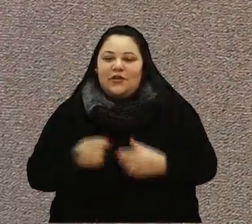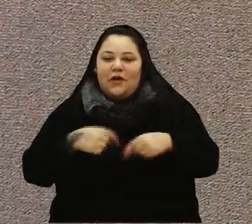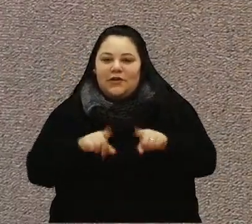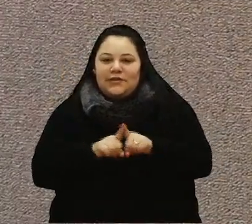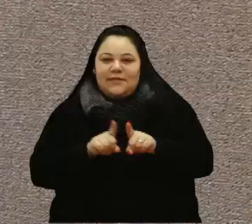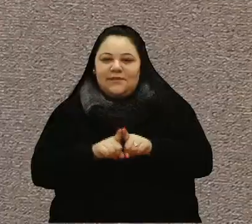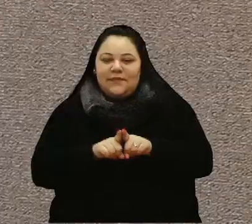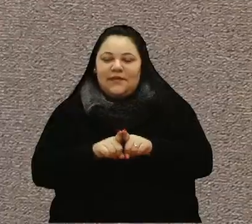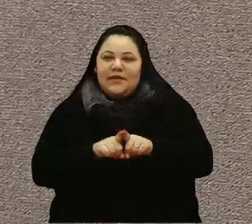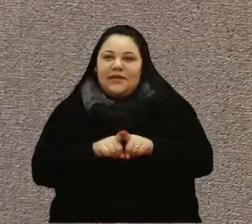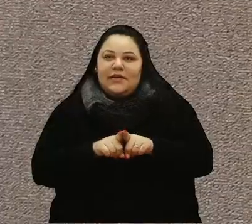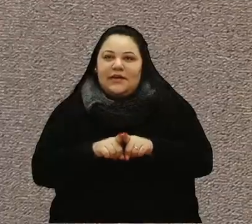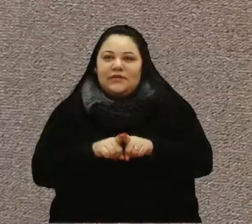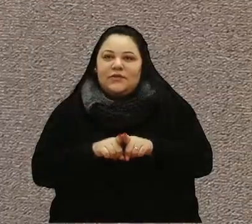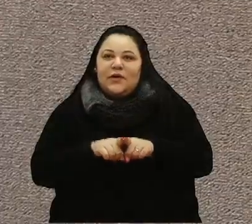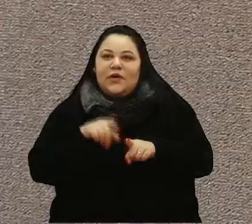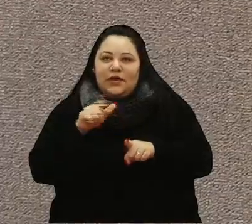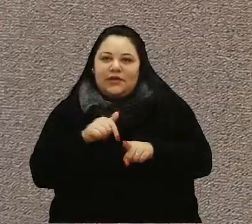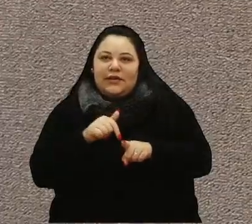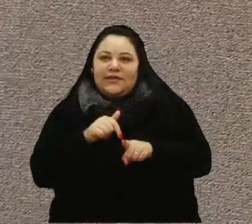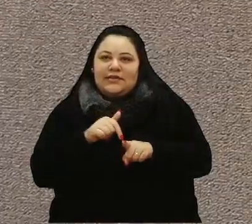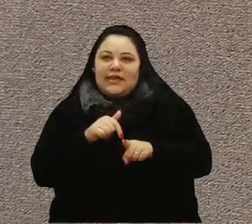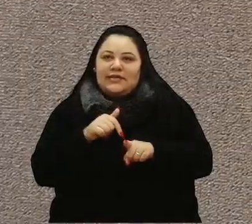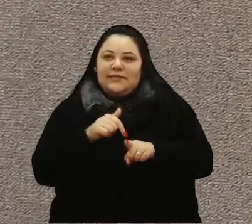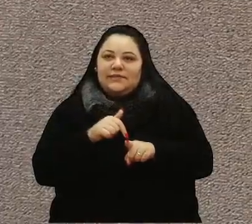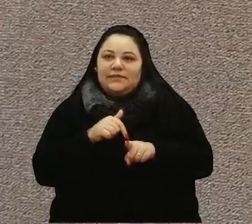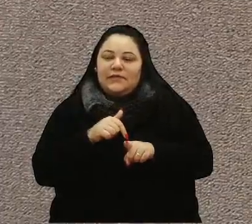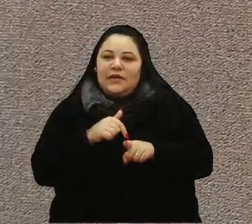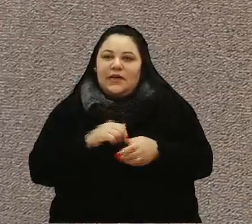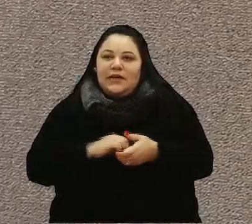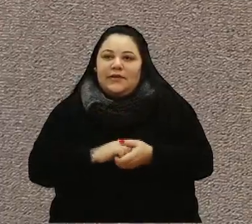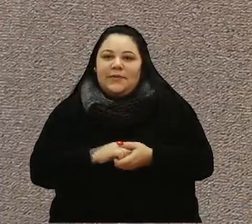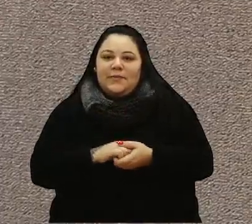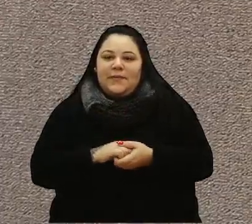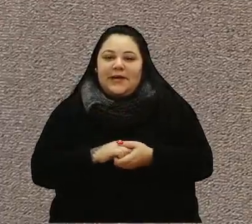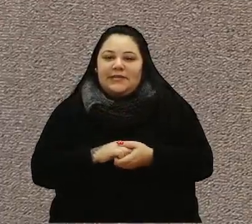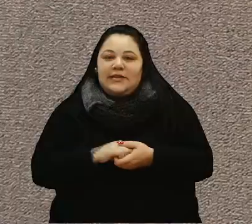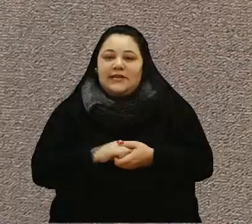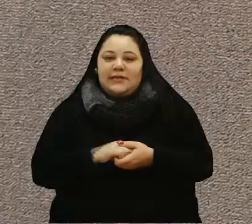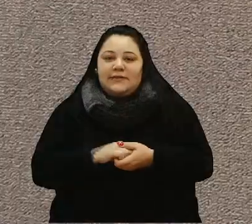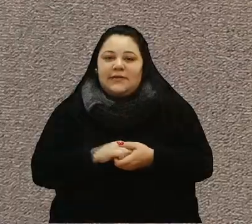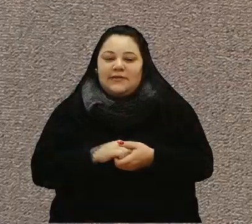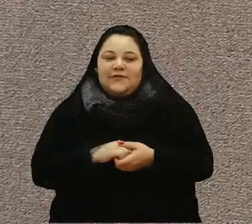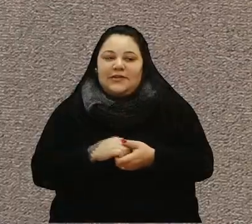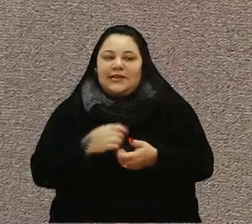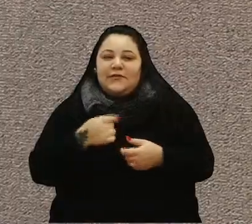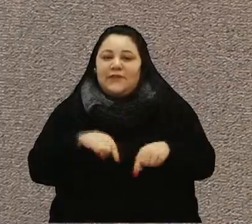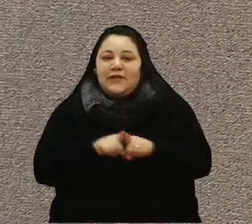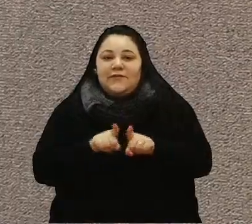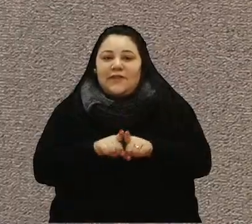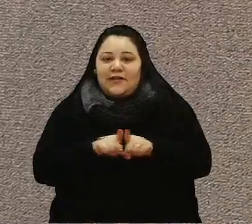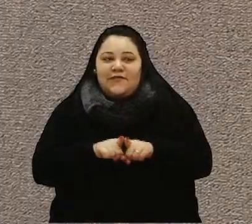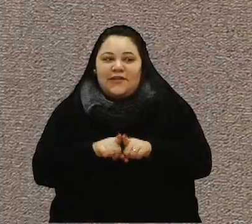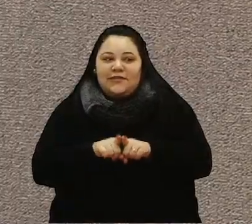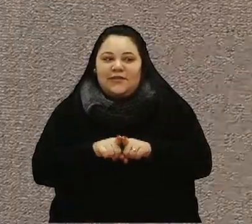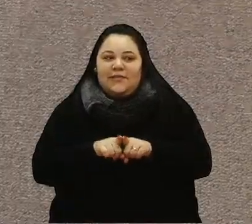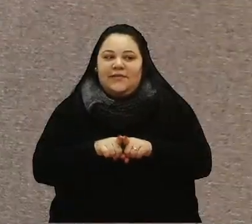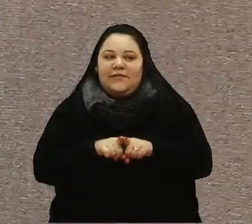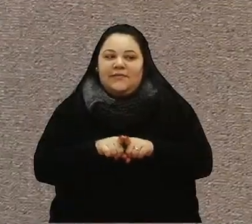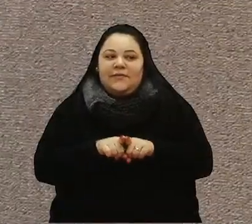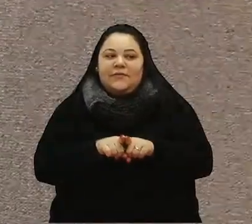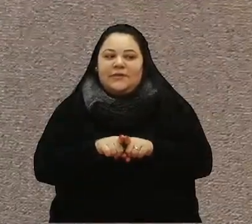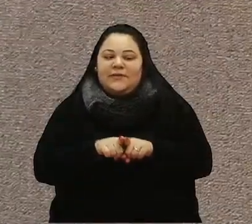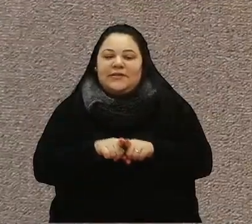virão algumas outras necessidades e virão restrições, mas que a gente precisa buscar a melhor forma de ter qualidade de vida com isso. Então eu